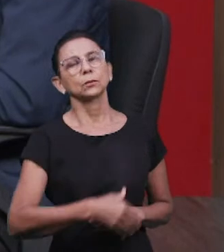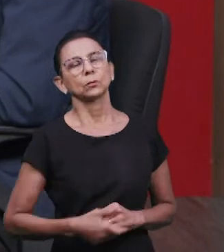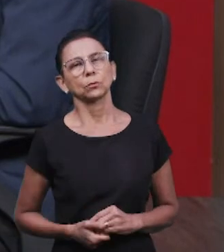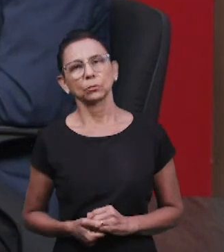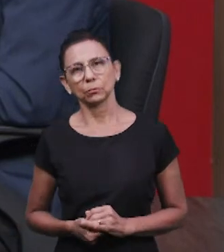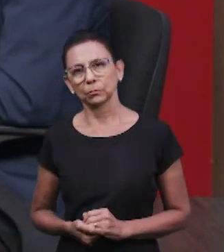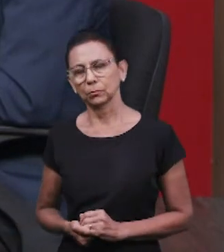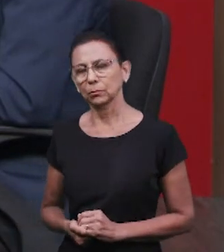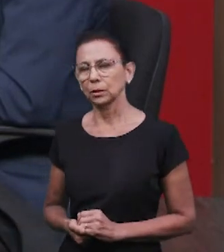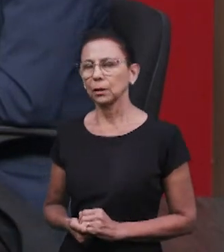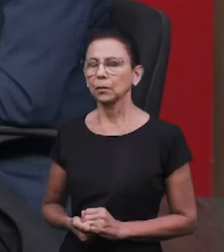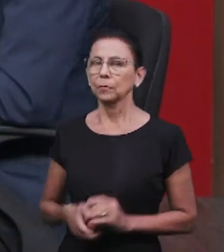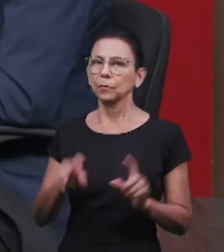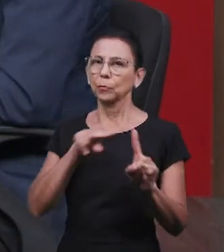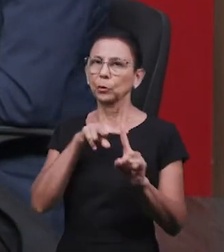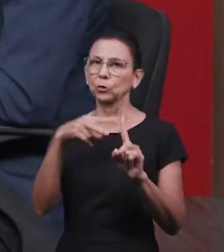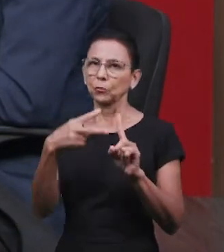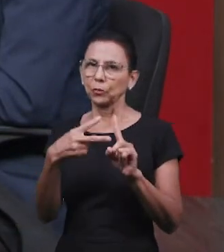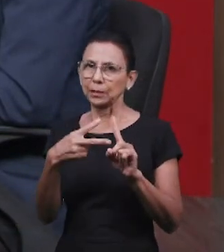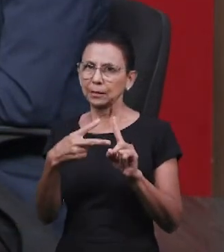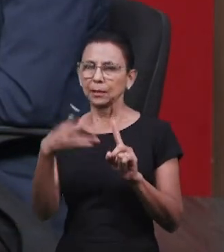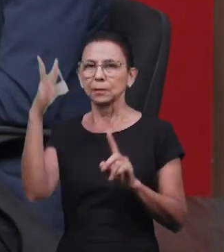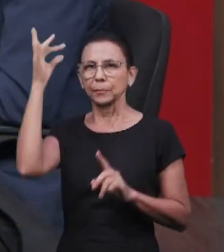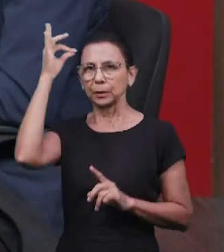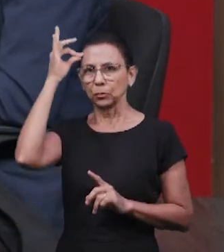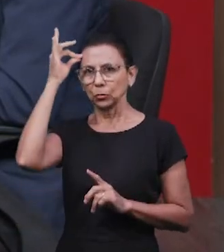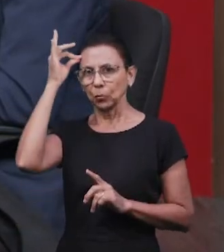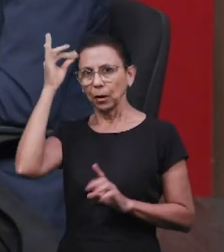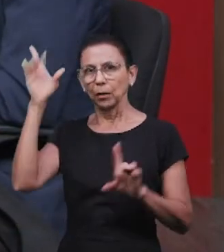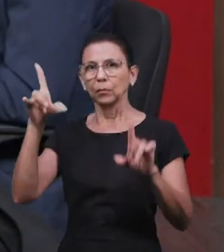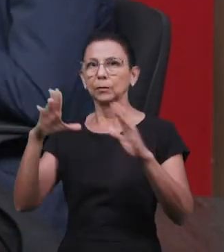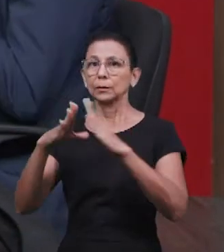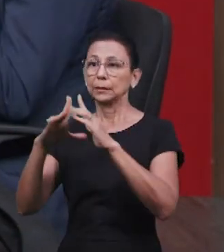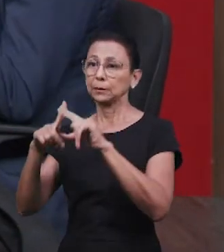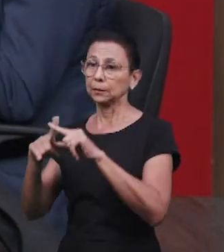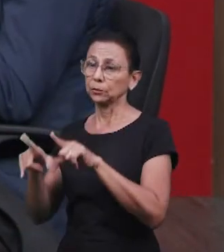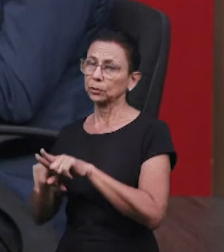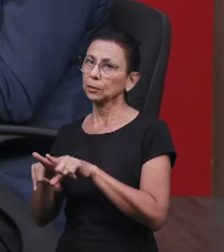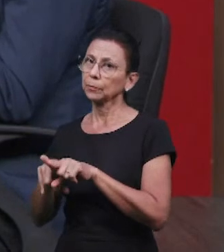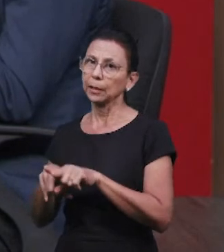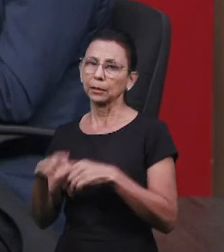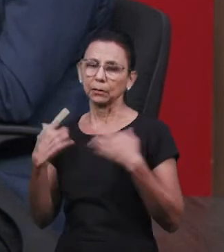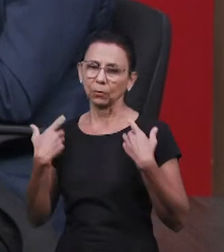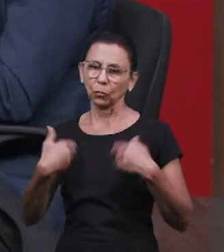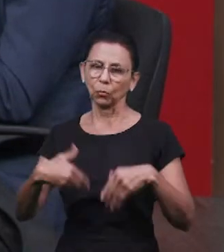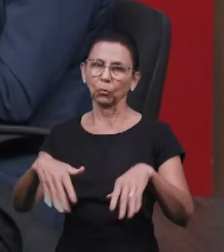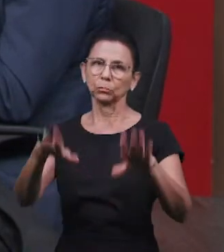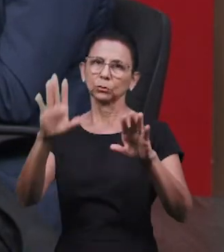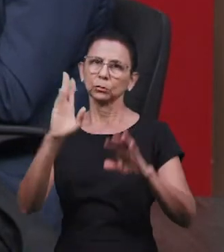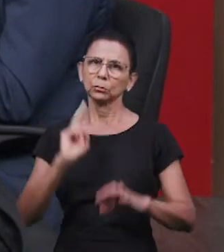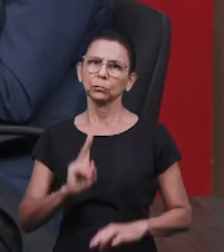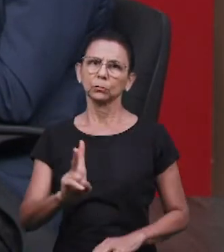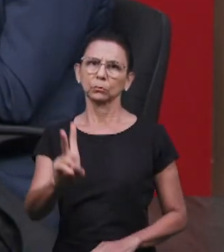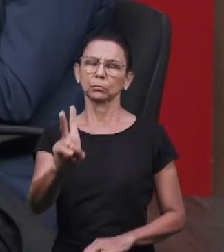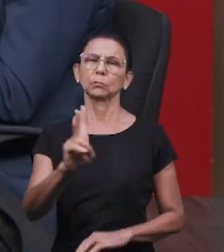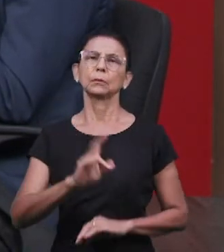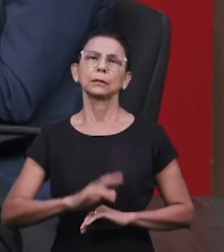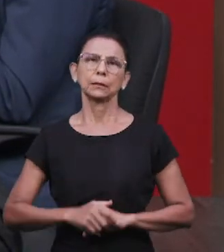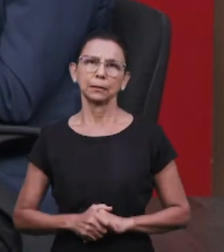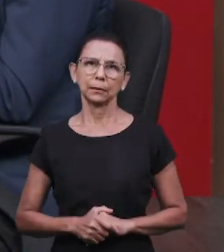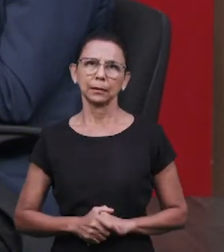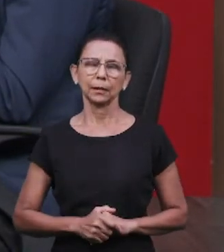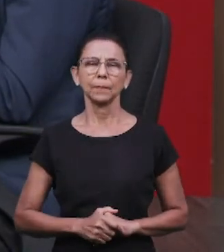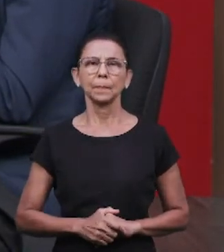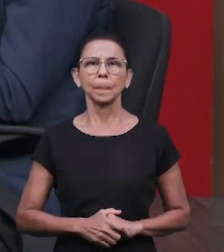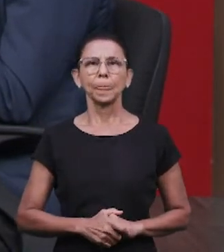só para o aspecto da igreja, o aspecto espiritual, né, também para todo o resto da vida, né, da